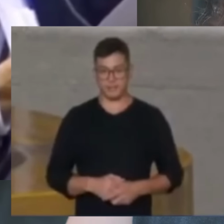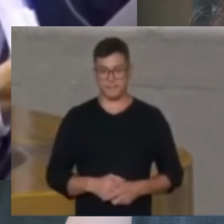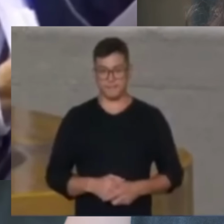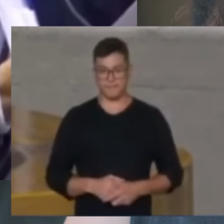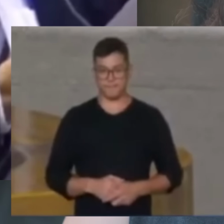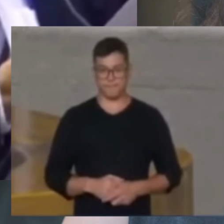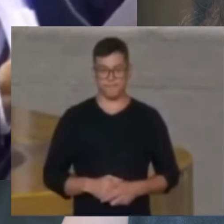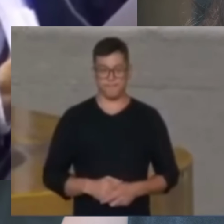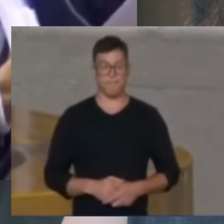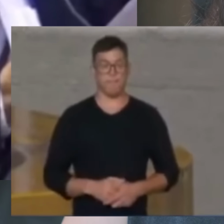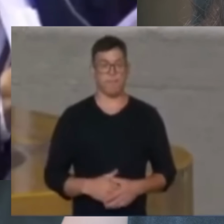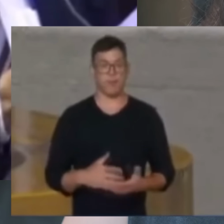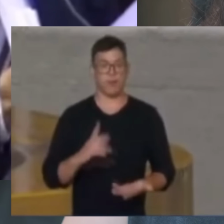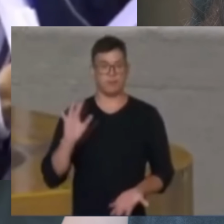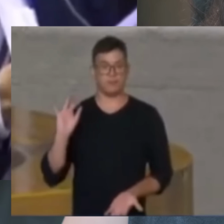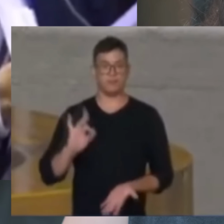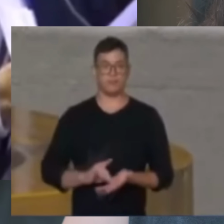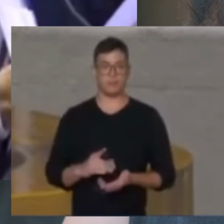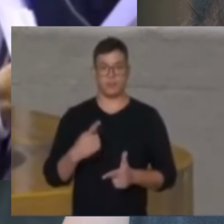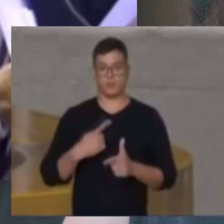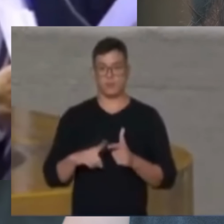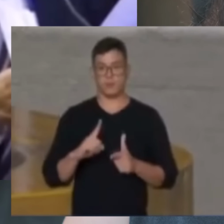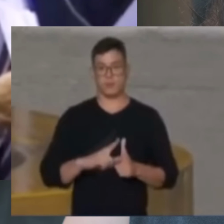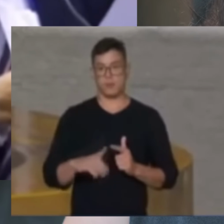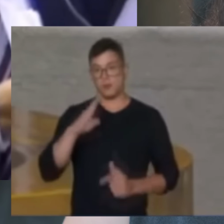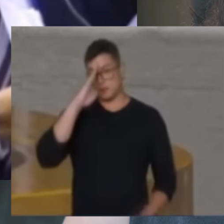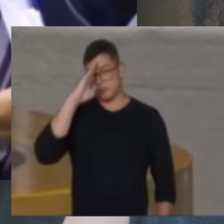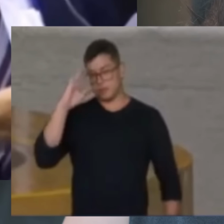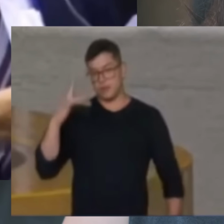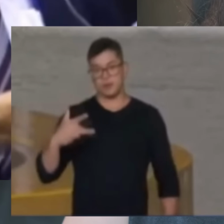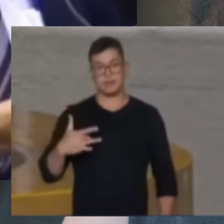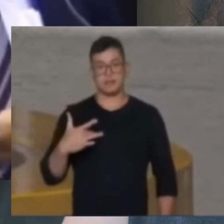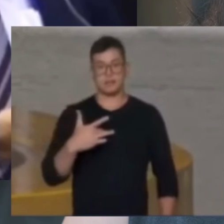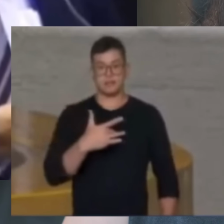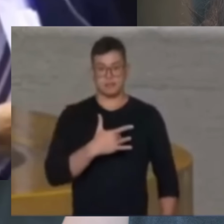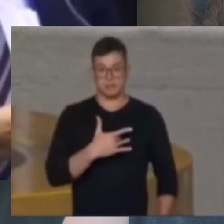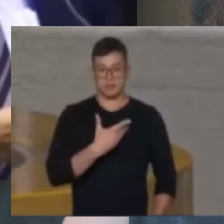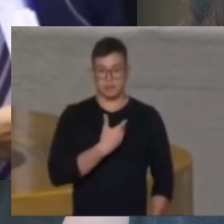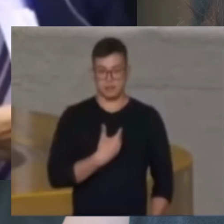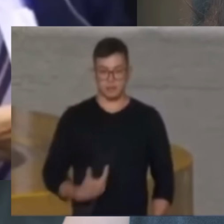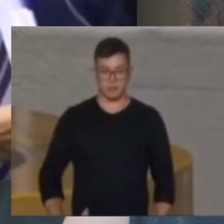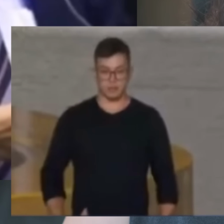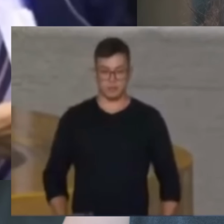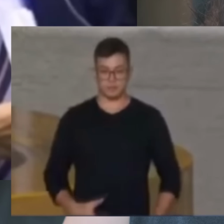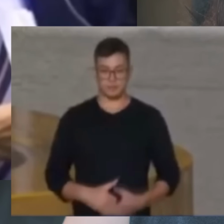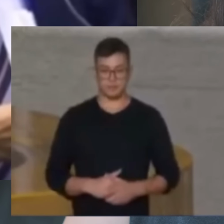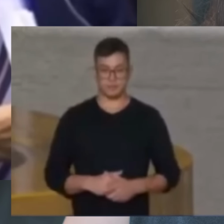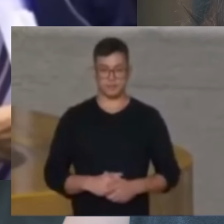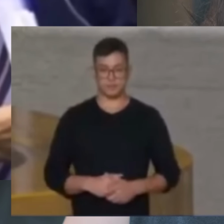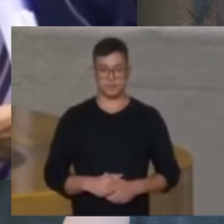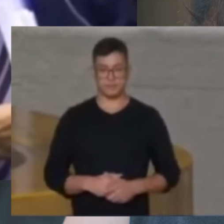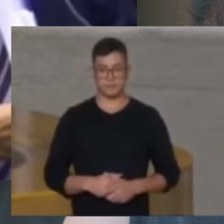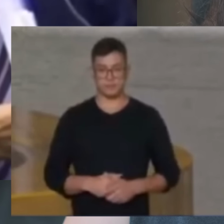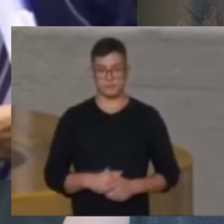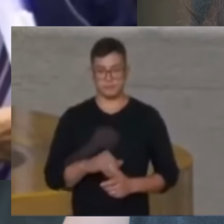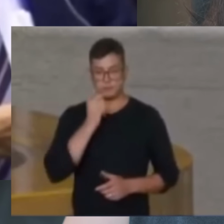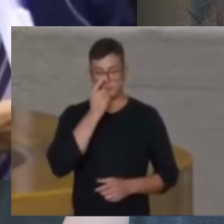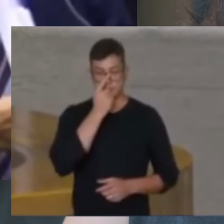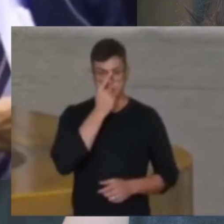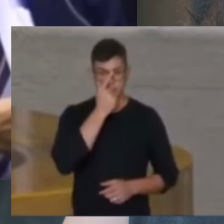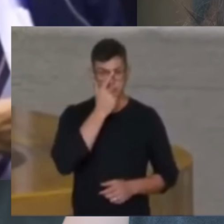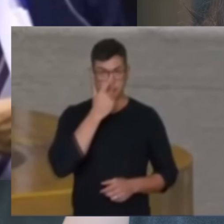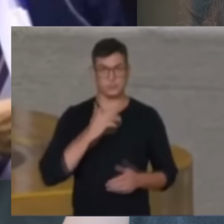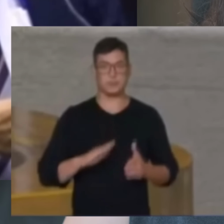de saúde pública. Nesse sentido, senhor presidente, gostaria que os dois pronunciamentos fossem dados como